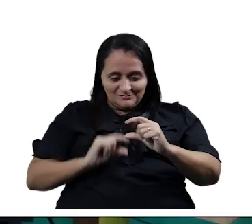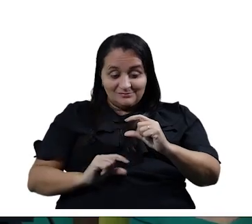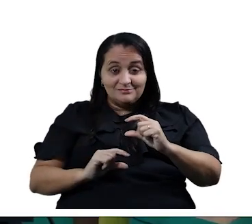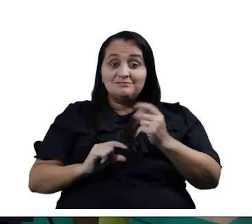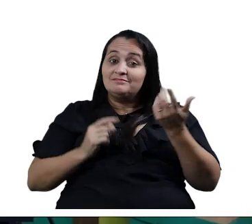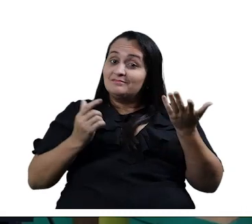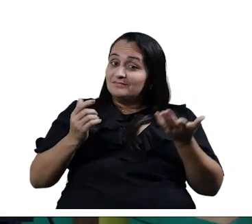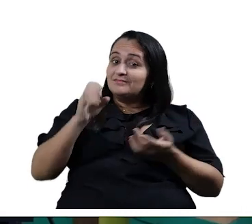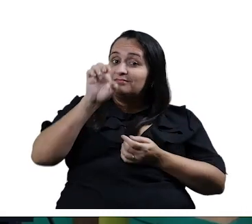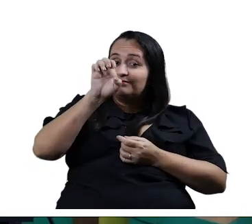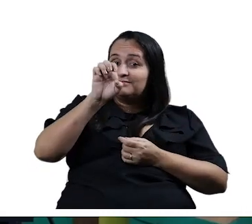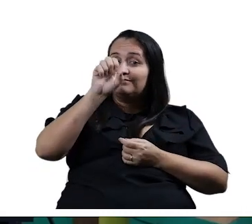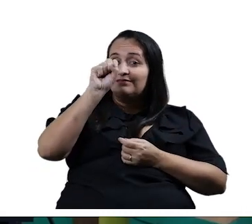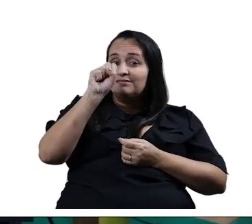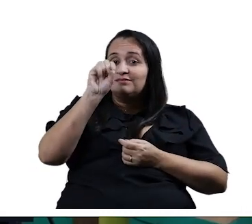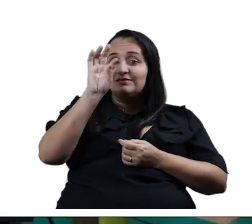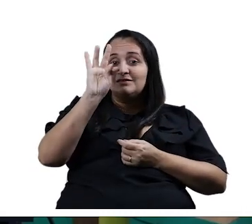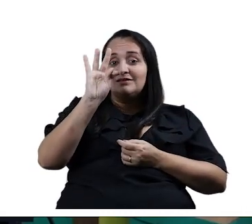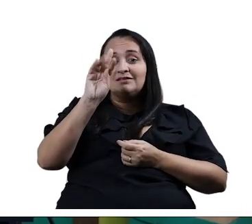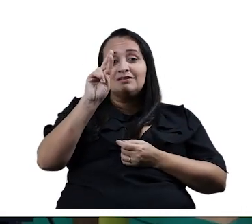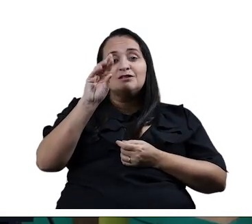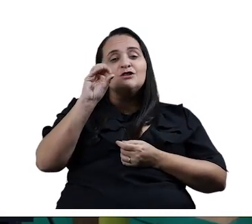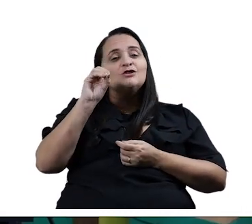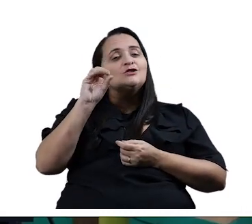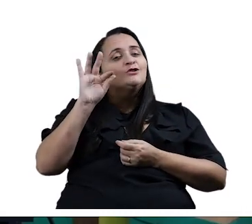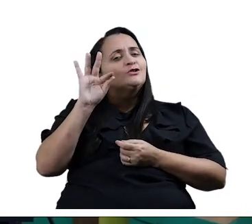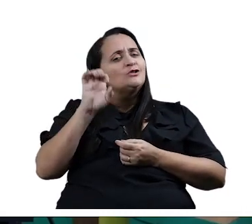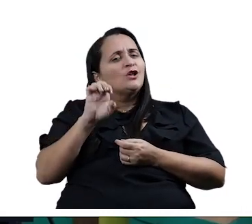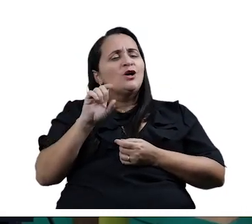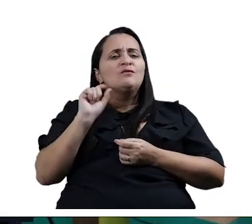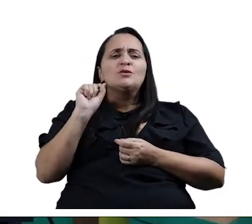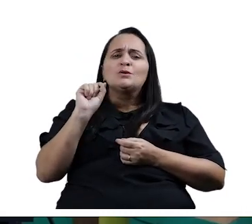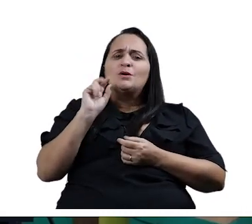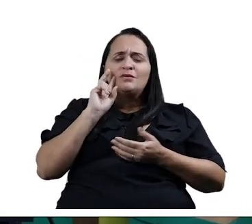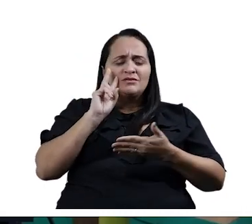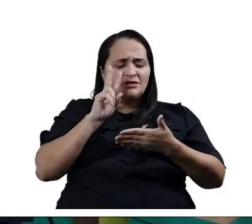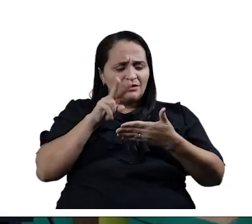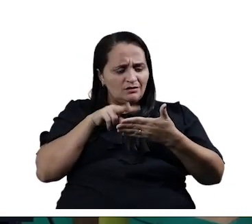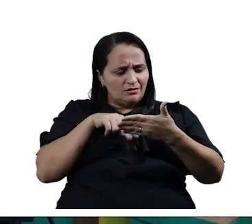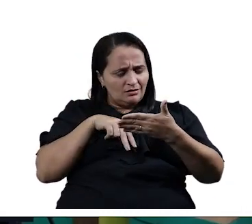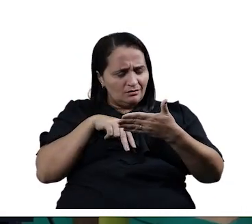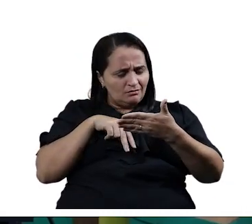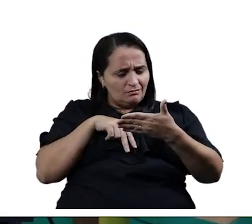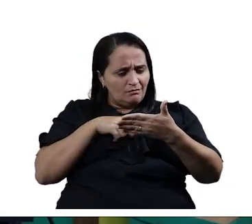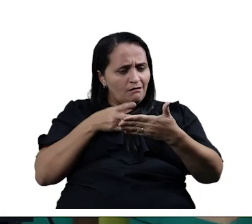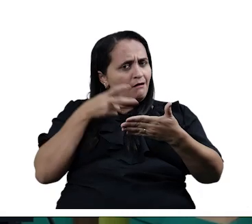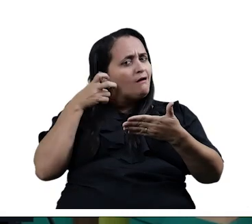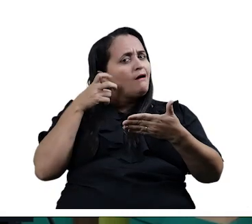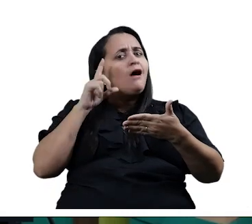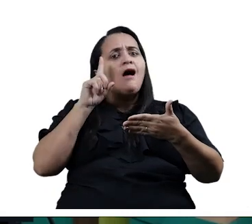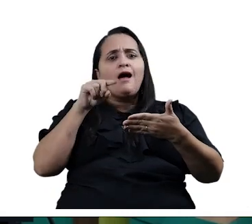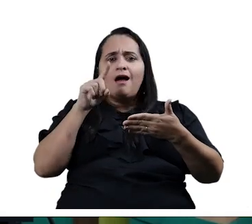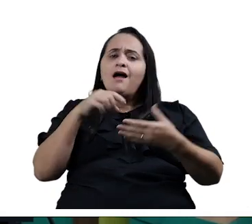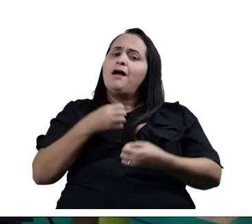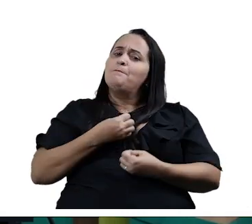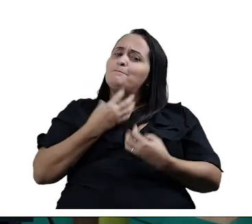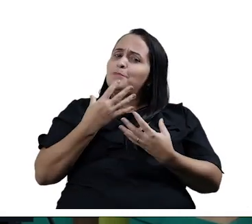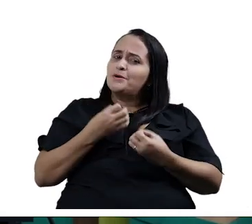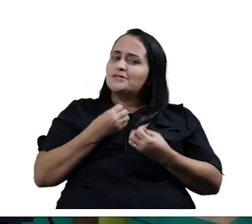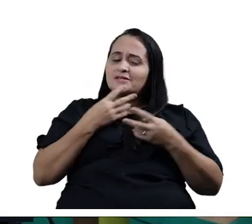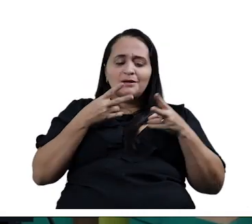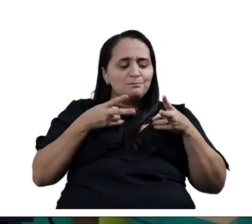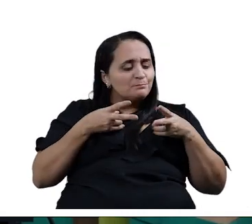marcante na poesia que, às vezes, só de você olhar o texto sem precisar ler, você consegue